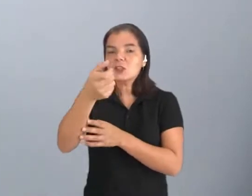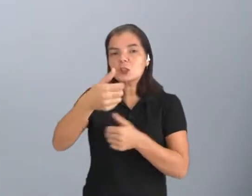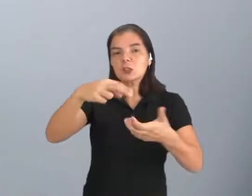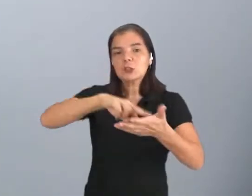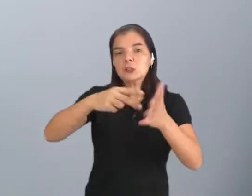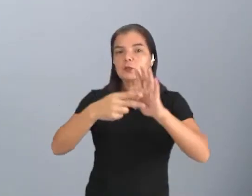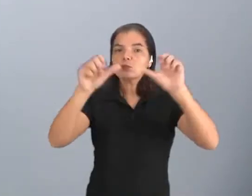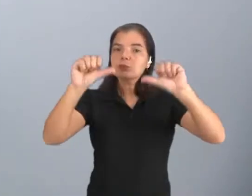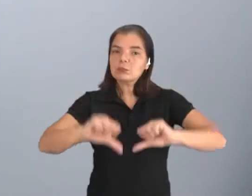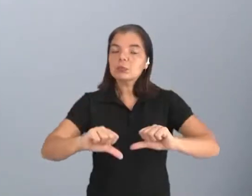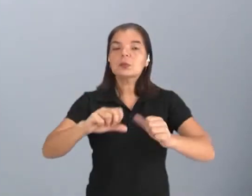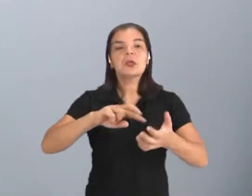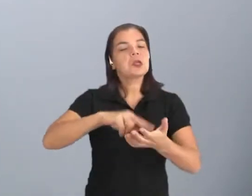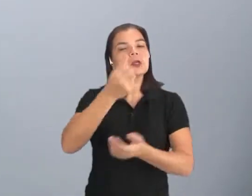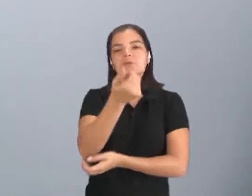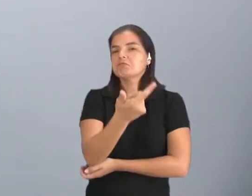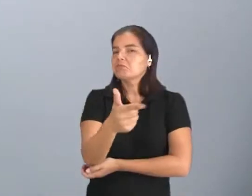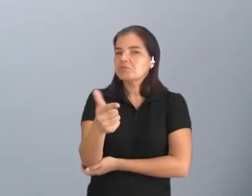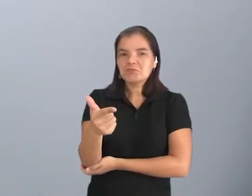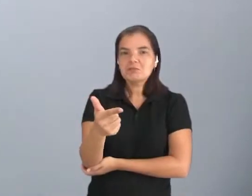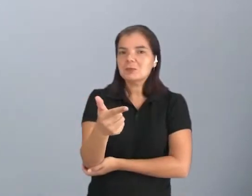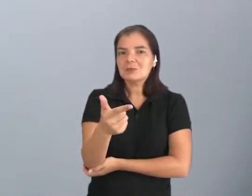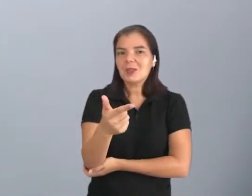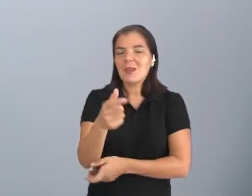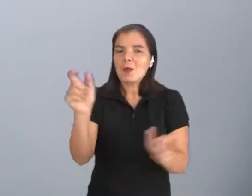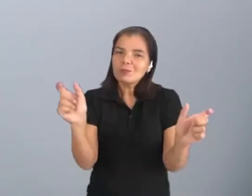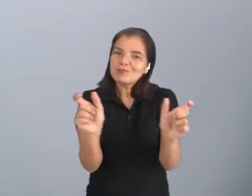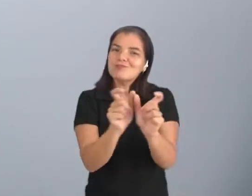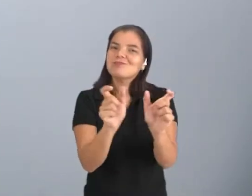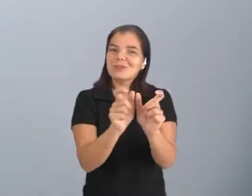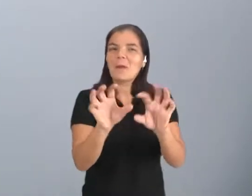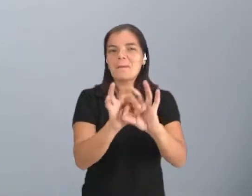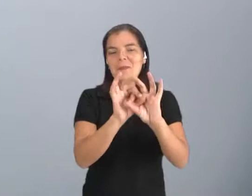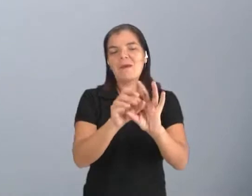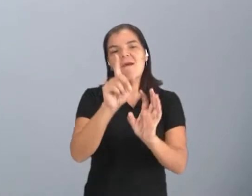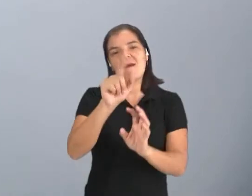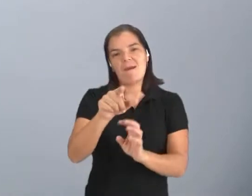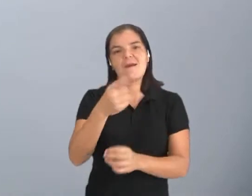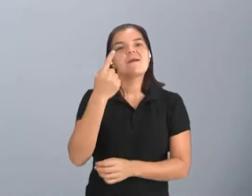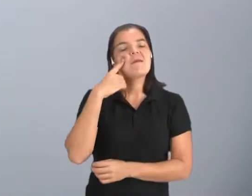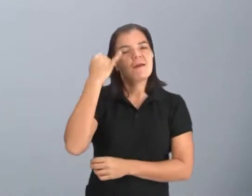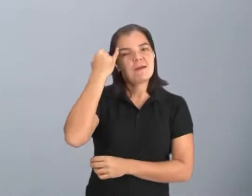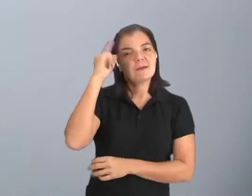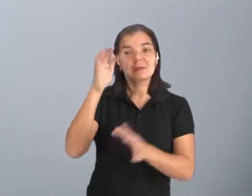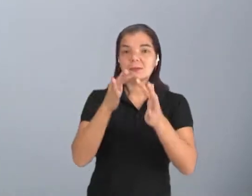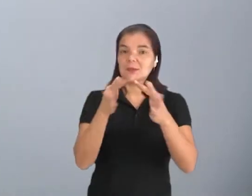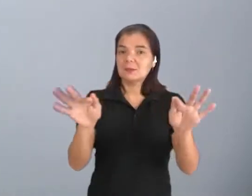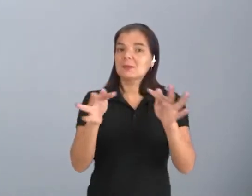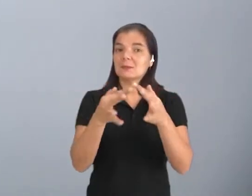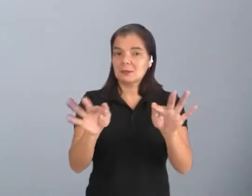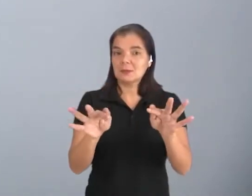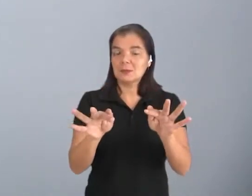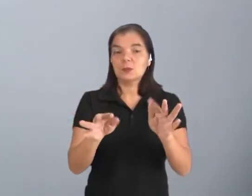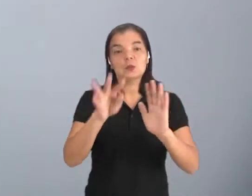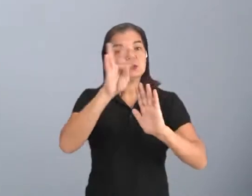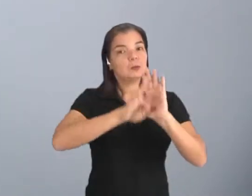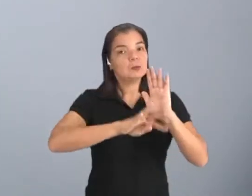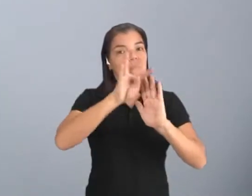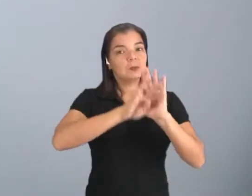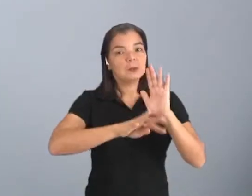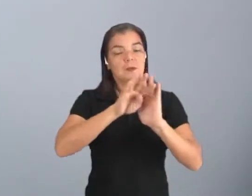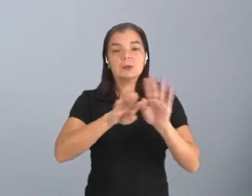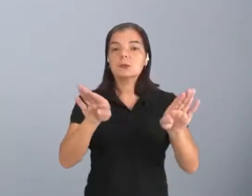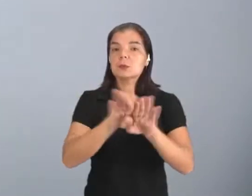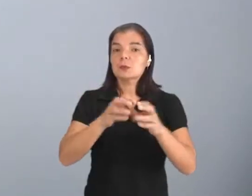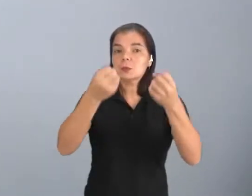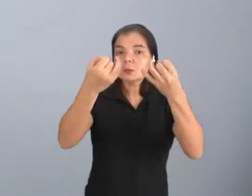negação, quer dizer que não tem uma conjunção. Essa é uma maneira de nós criarmos frases aí nos nossos textos, né?